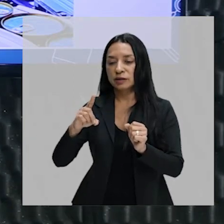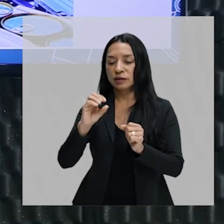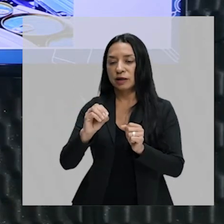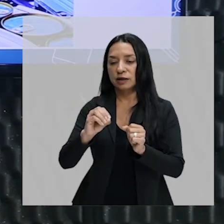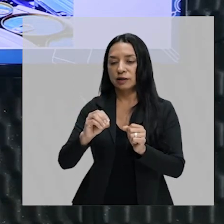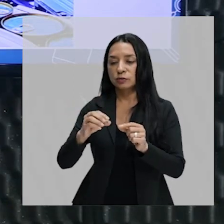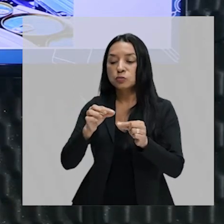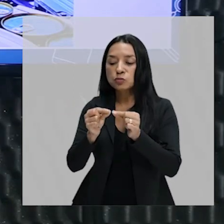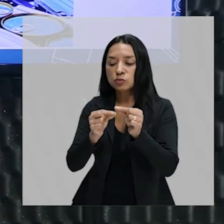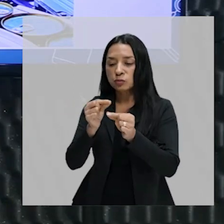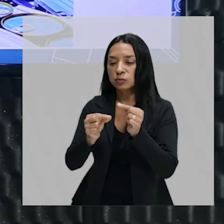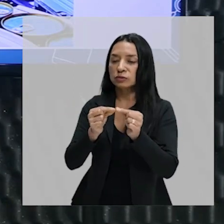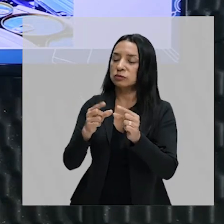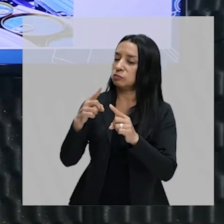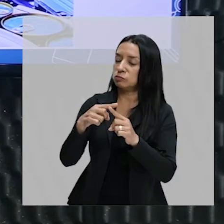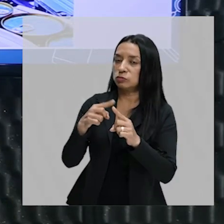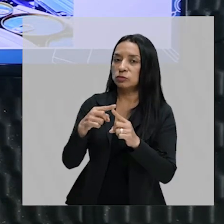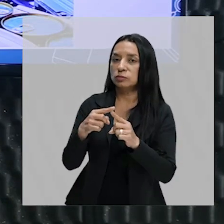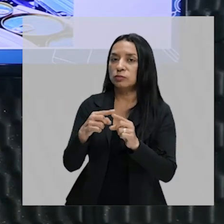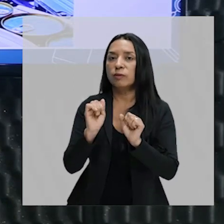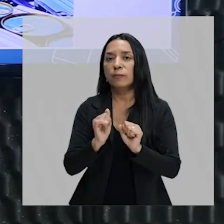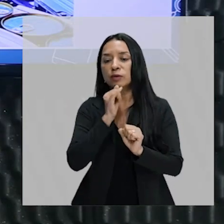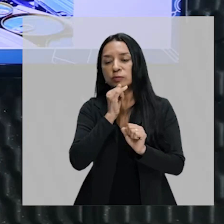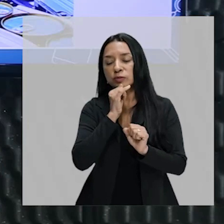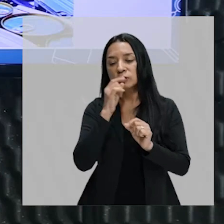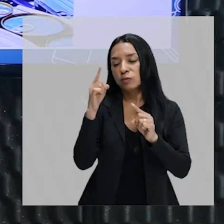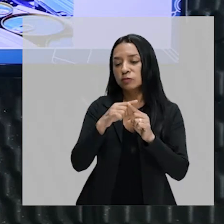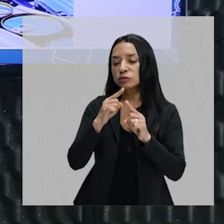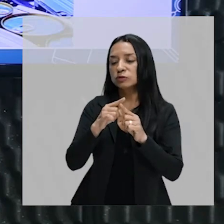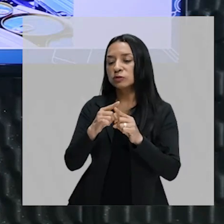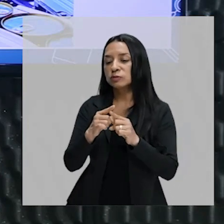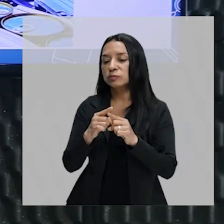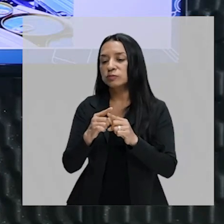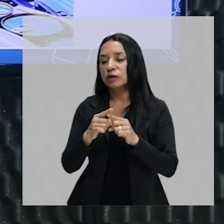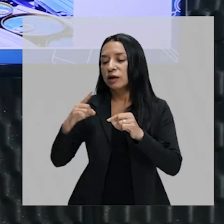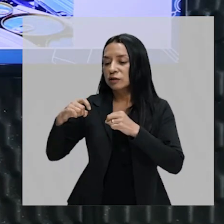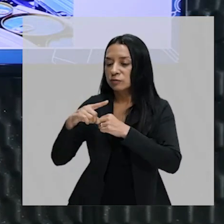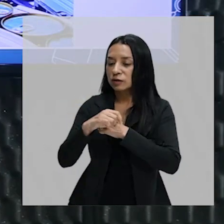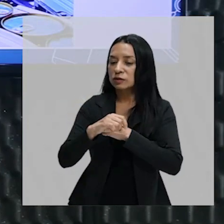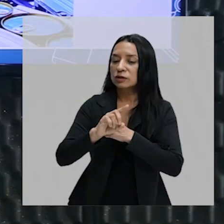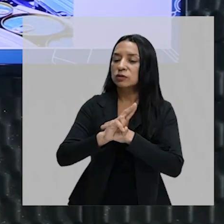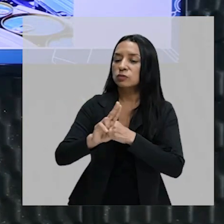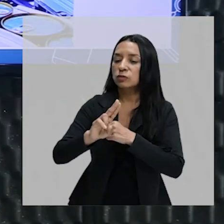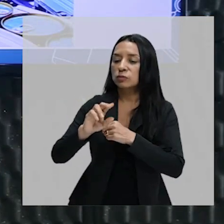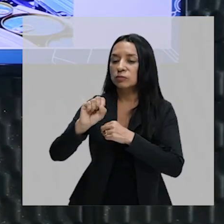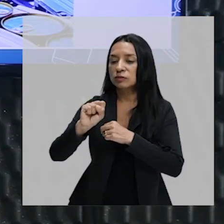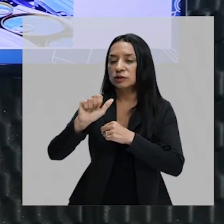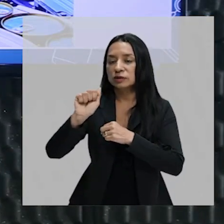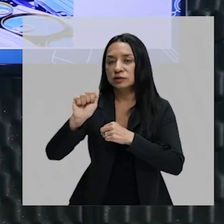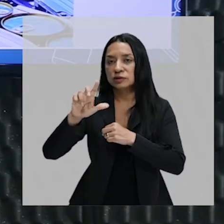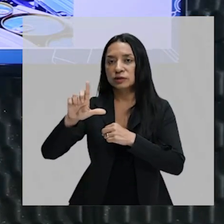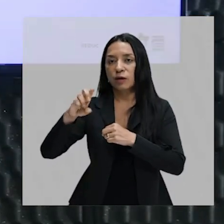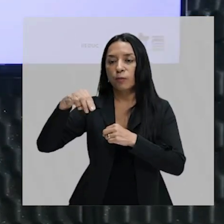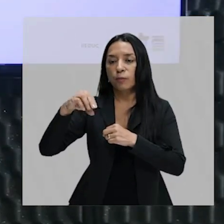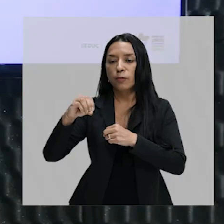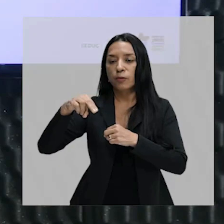microrganismo Inclusive a gente pode citar um tipo de bactéria chamado de salmonella tá que é muito perigoso para